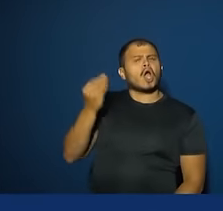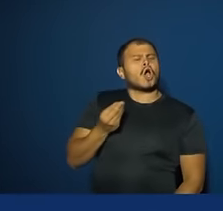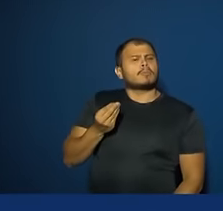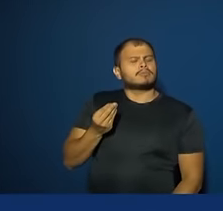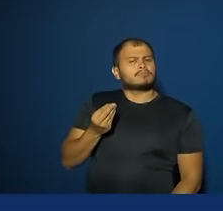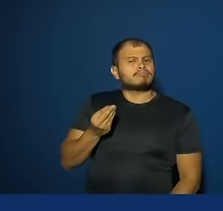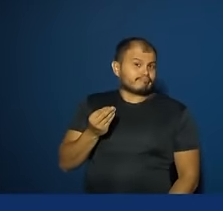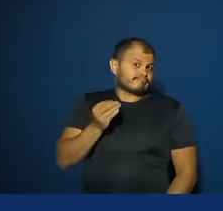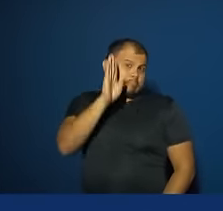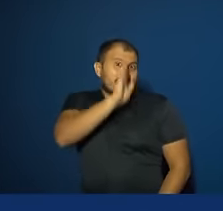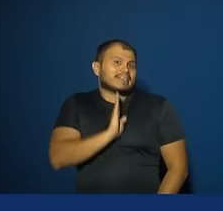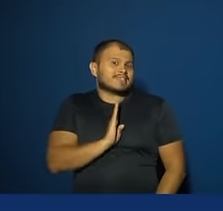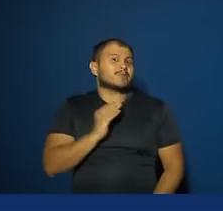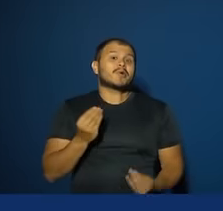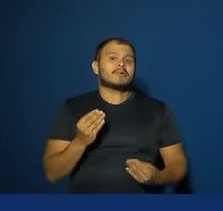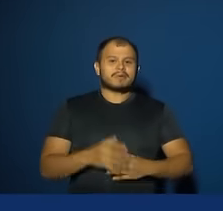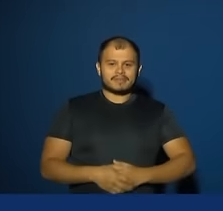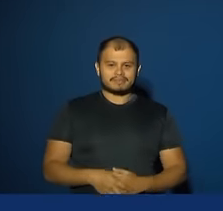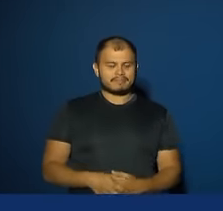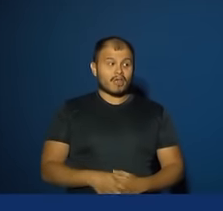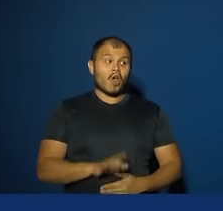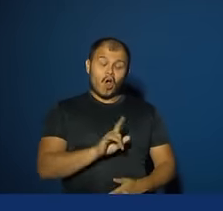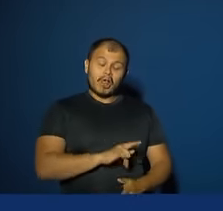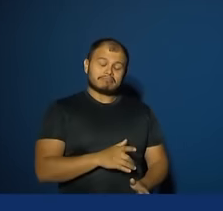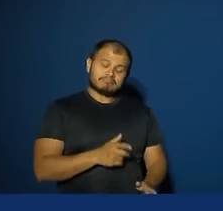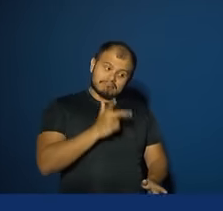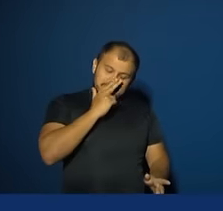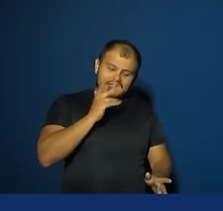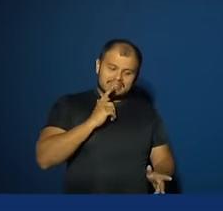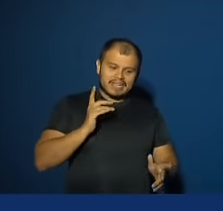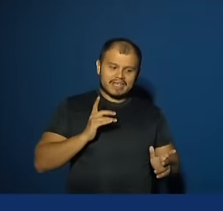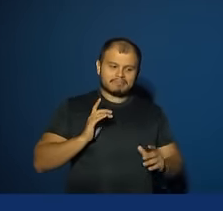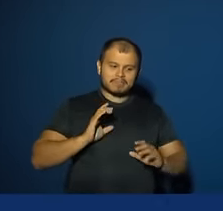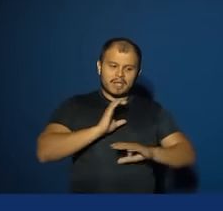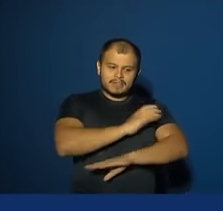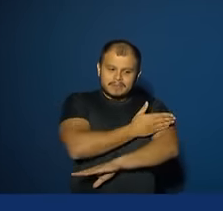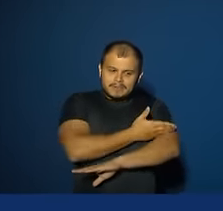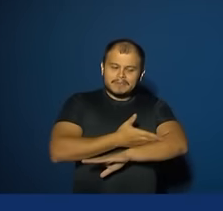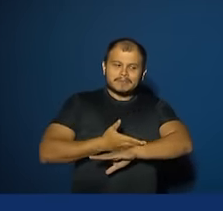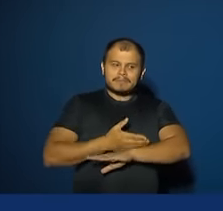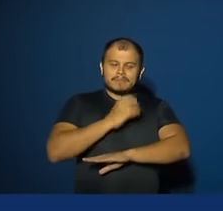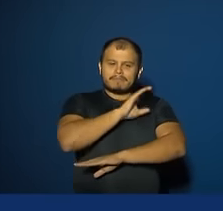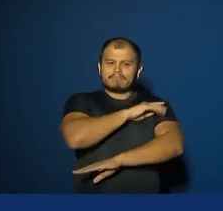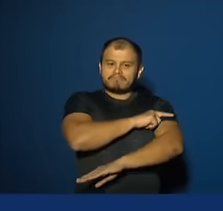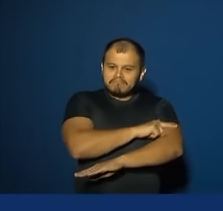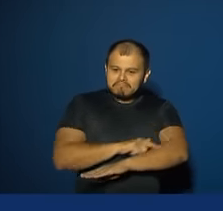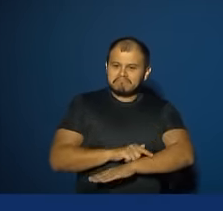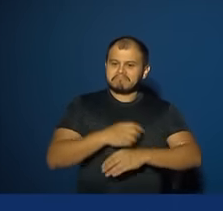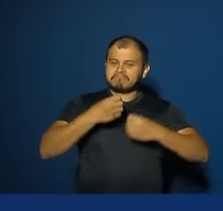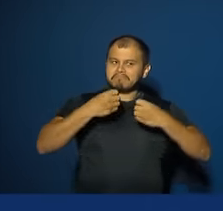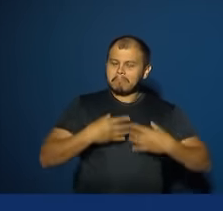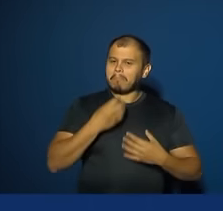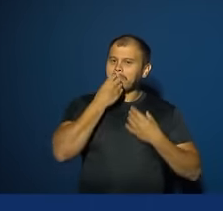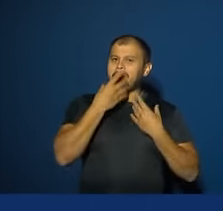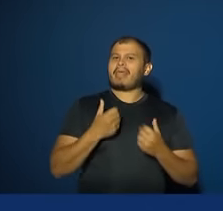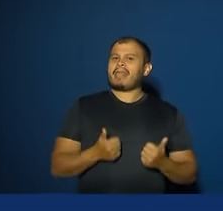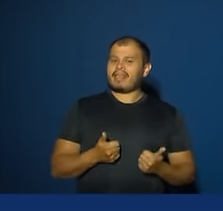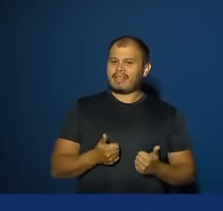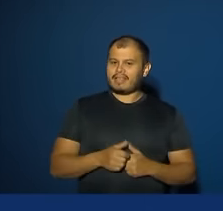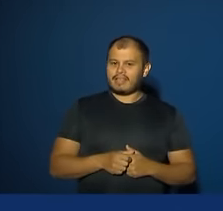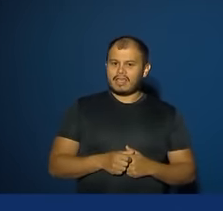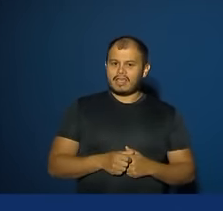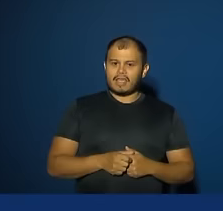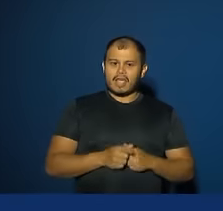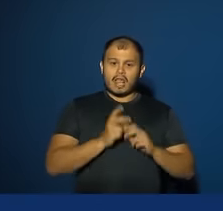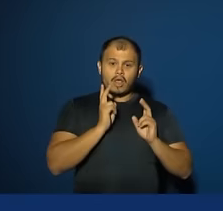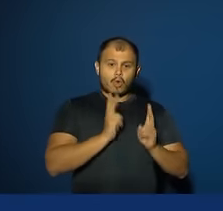olha o o paciente tá se comportando bem mas tomar vinho não ele ele continua sem